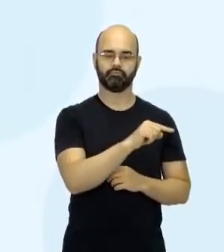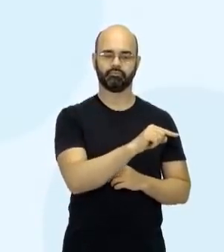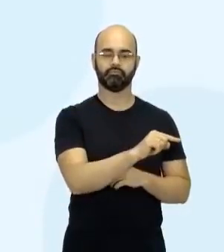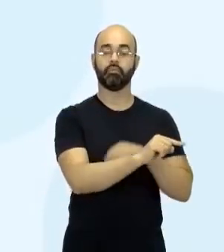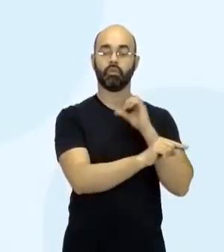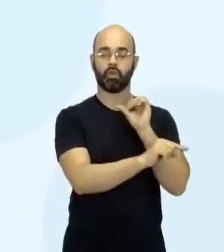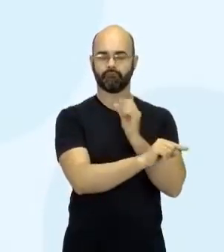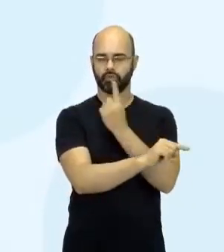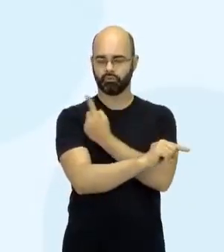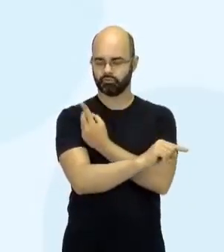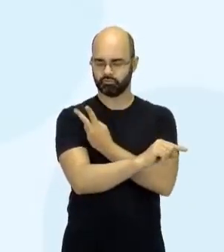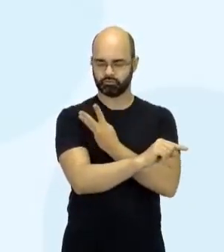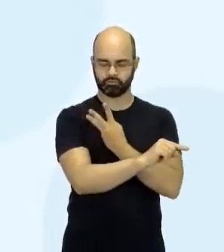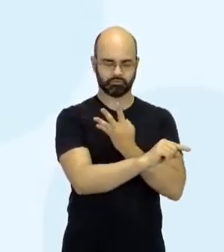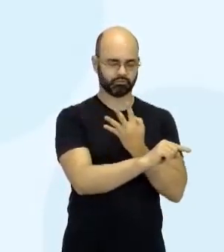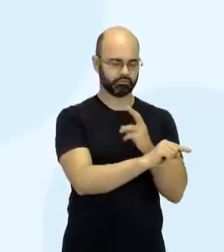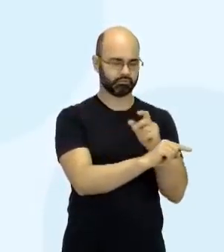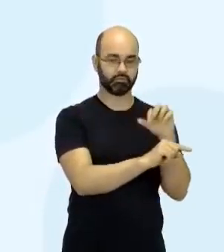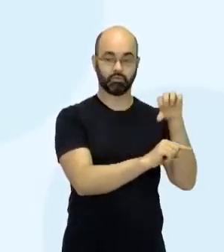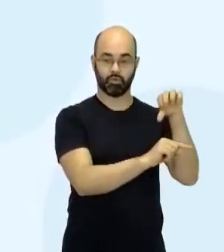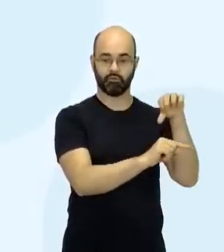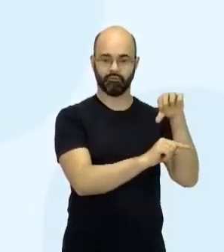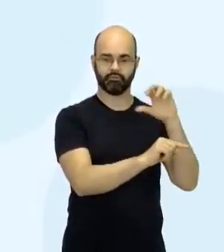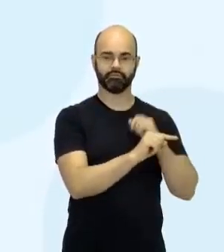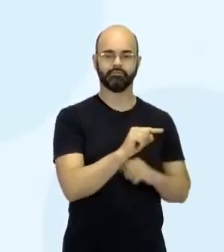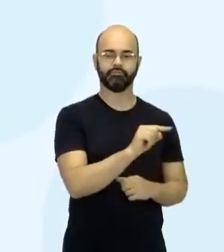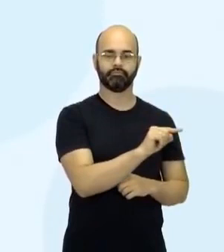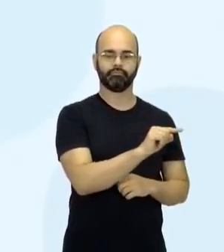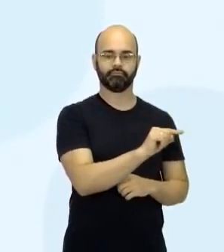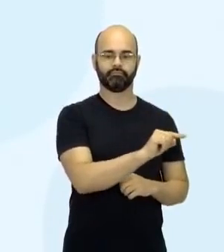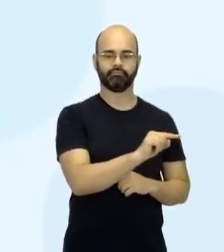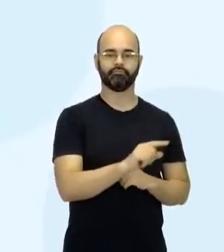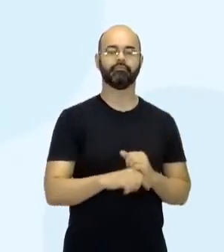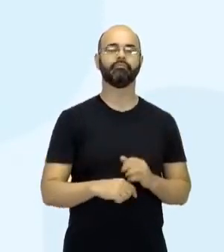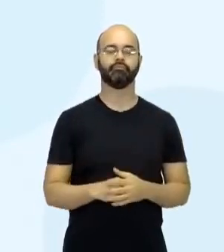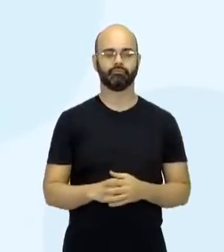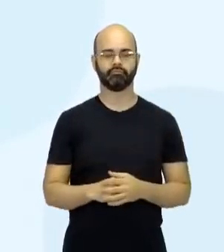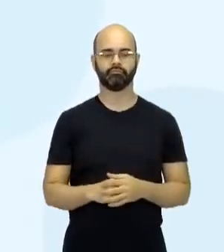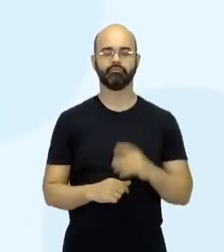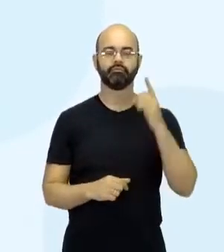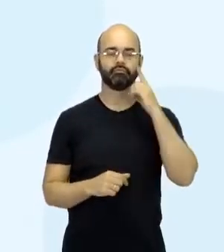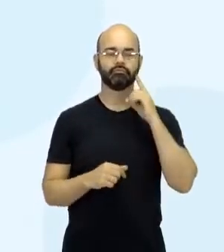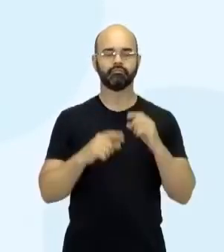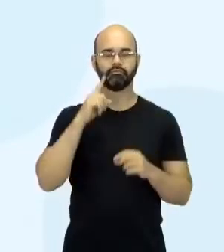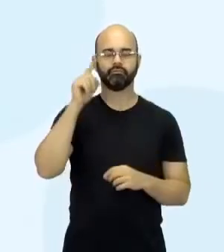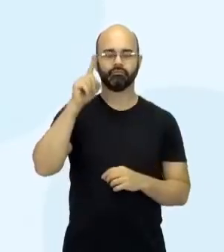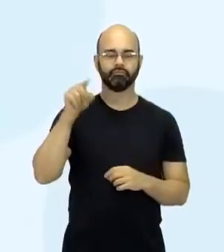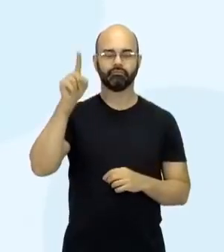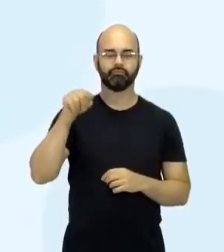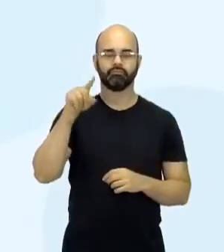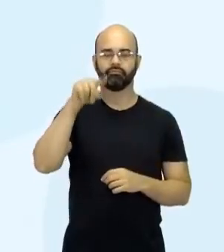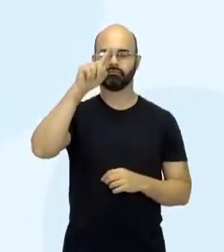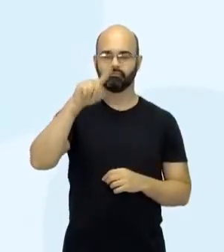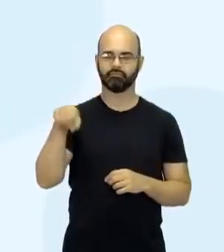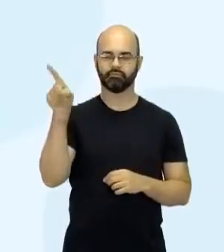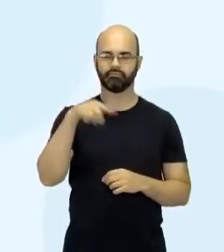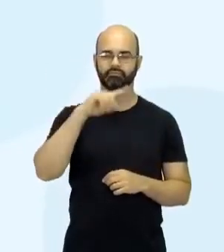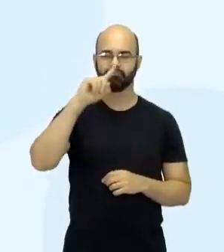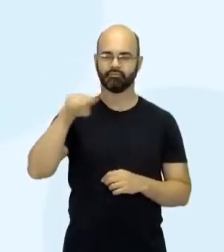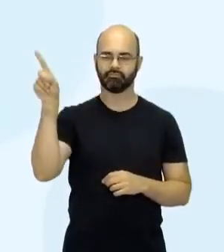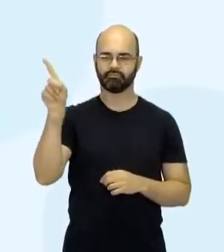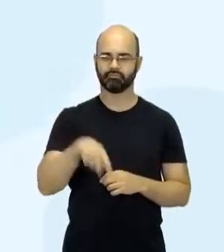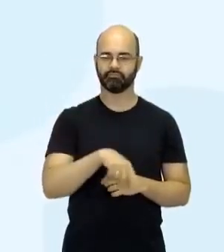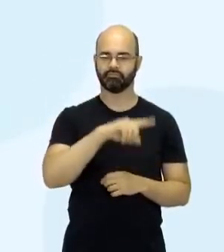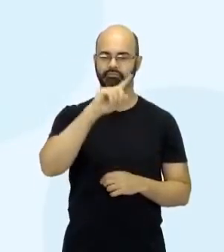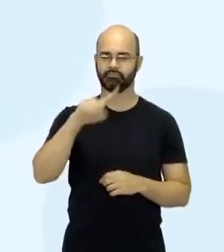8, 9. Beleza, Vivi? Beleza. Aqui que acontece? Eles aqui, ó, pensa que eles vão se anular, ó. Todos esses